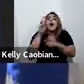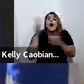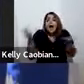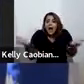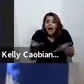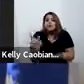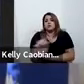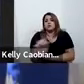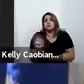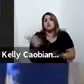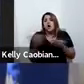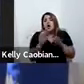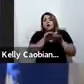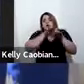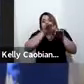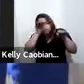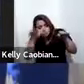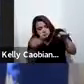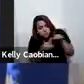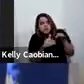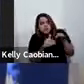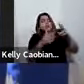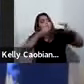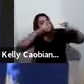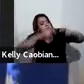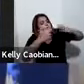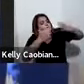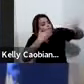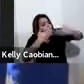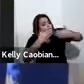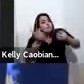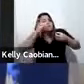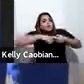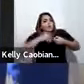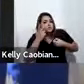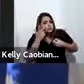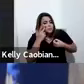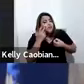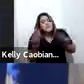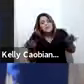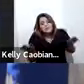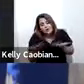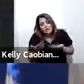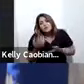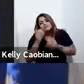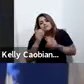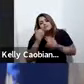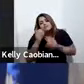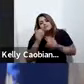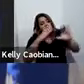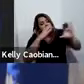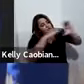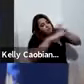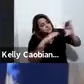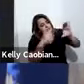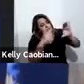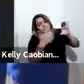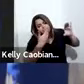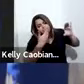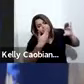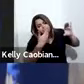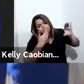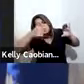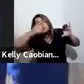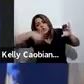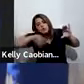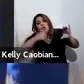voltar ao diálogo, e o diálogo certamente retomou as condições de nós convivermos de